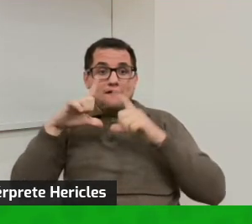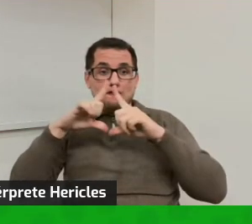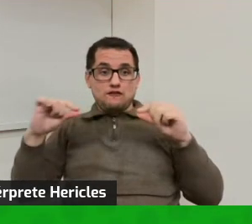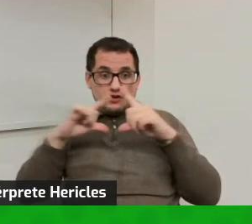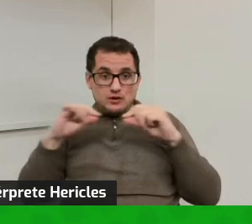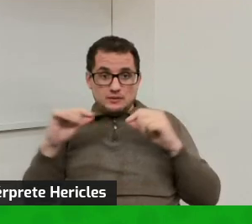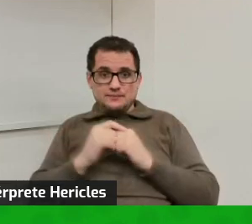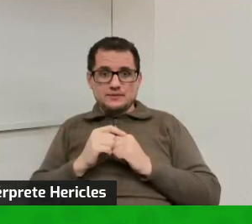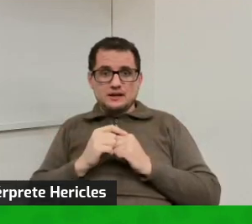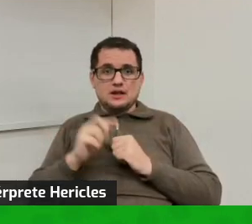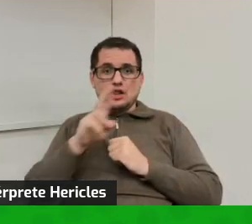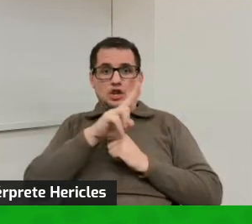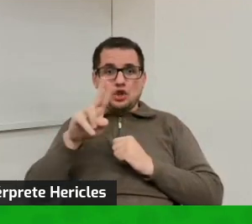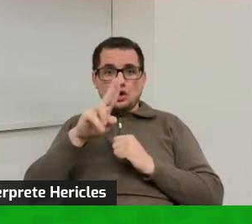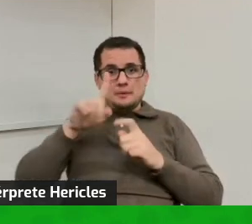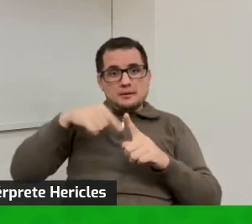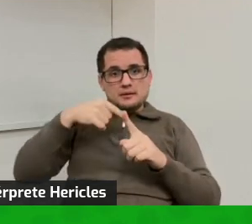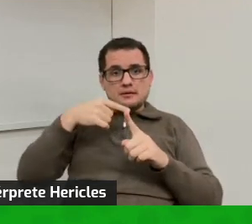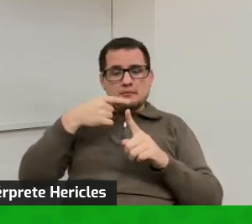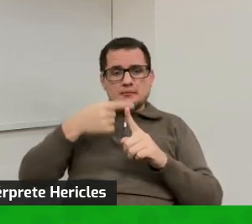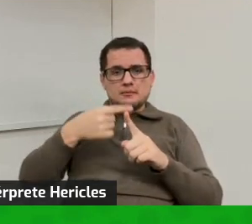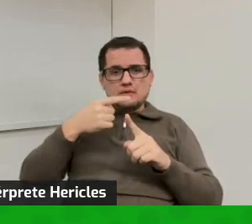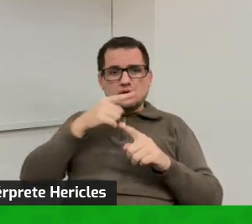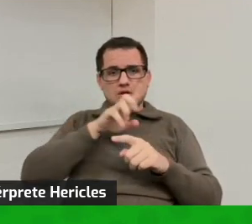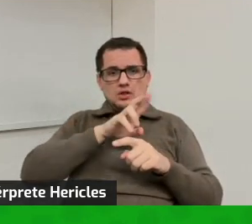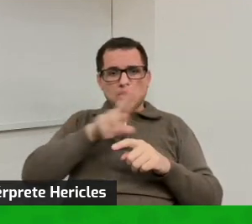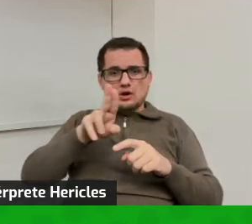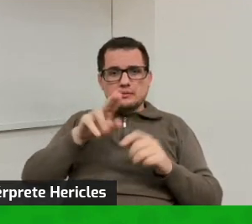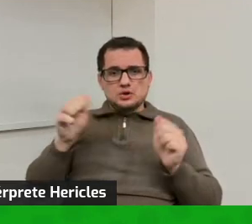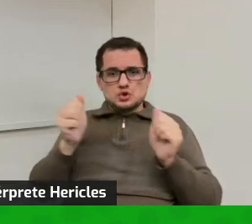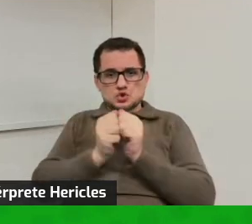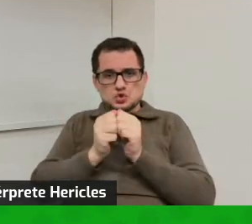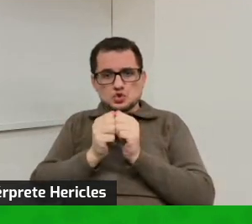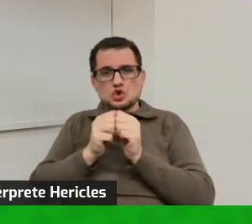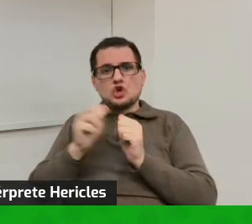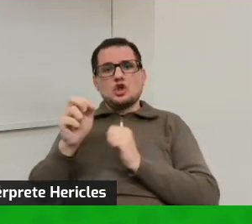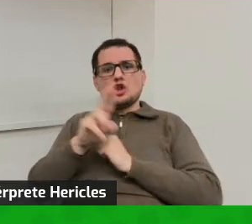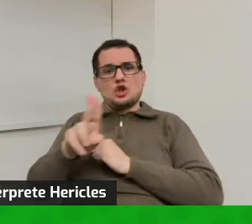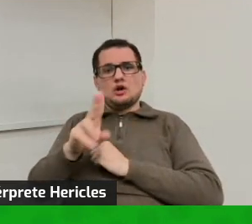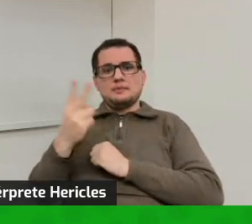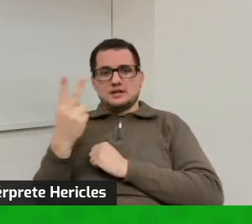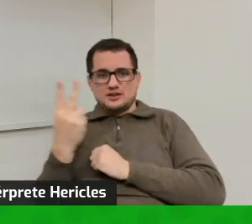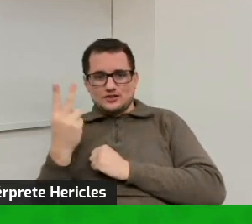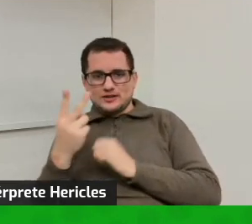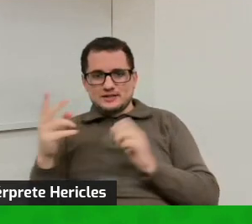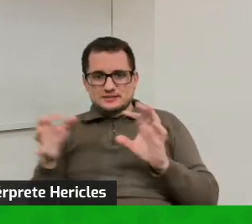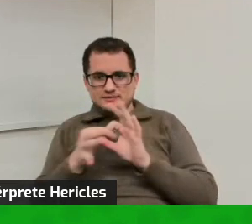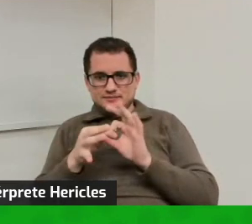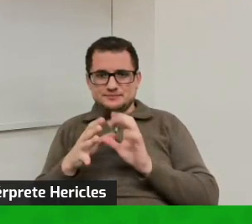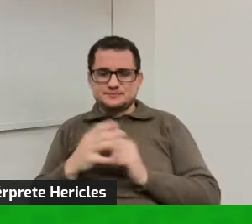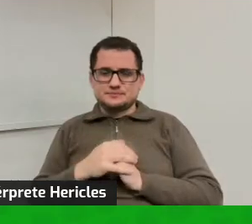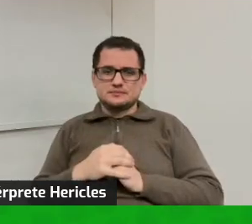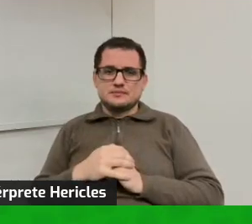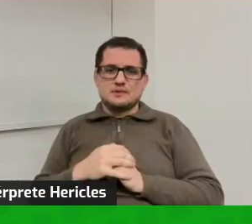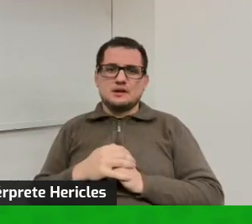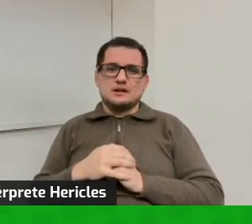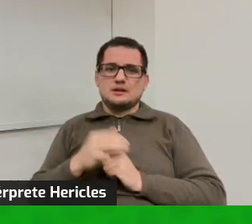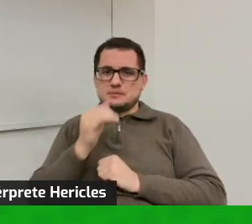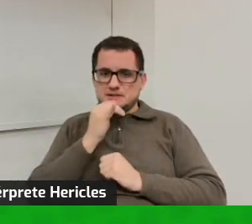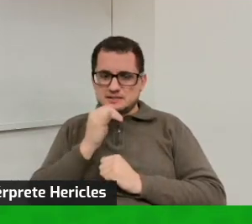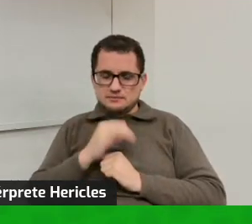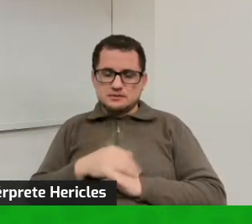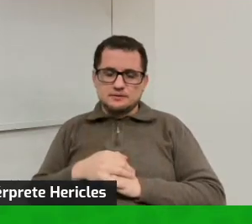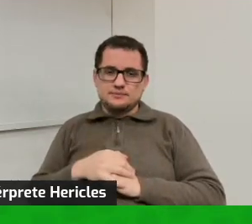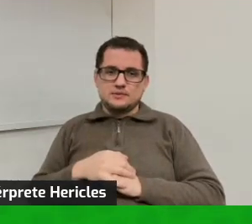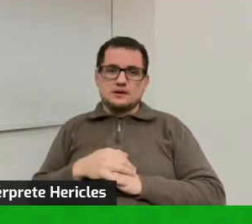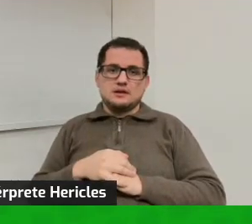o nome mais o sobrenome e me trouxe o nome completo. Depois, no Word, eu posso usar nome completo, só o nome. Então, prezado